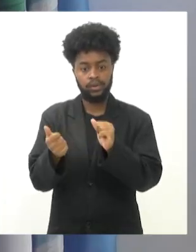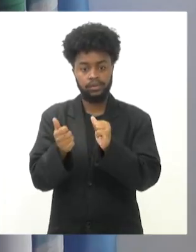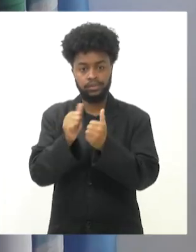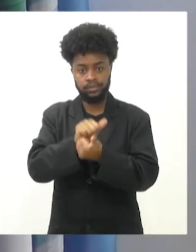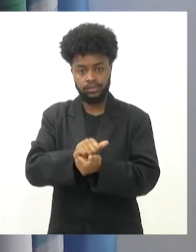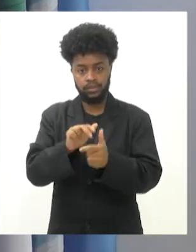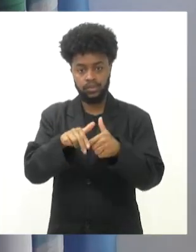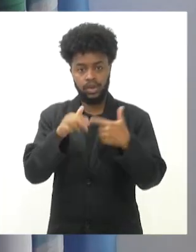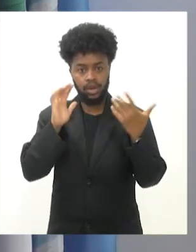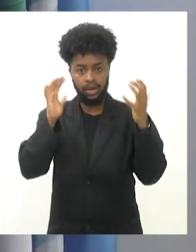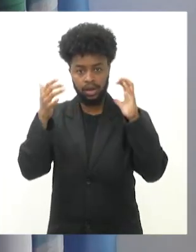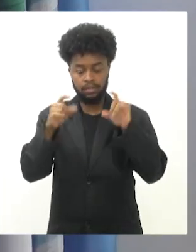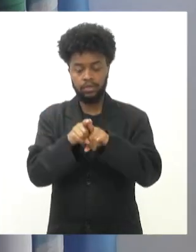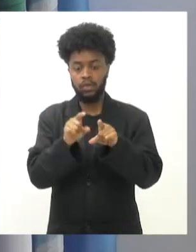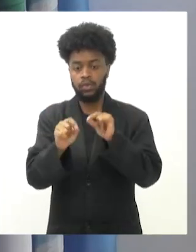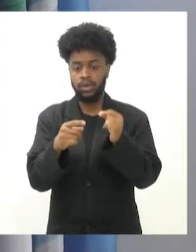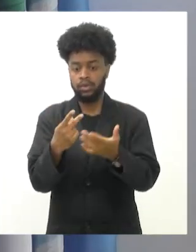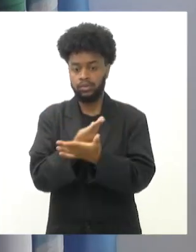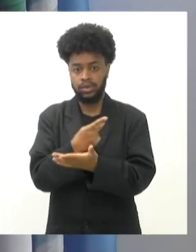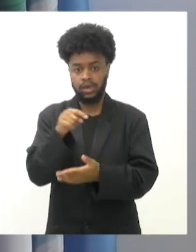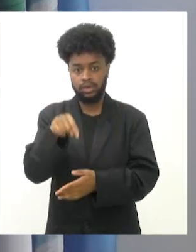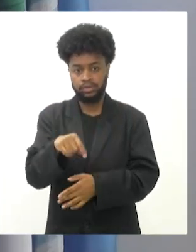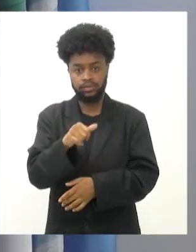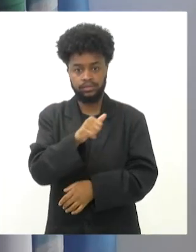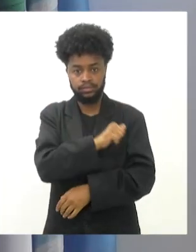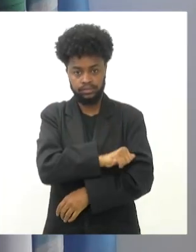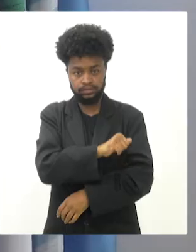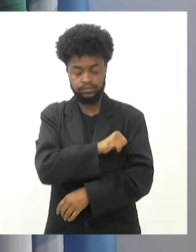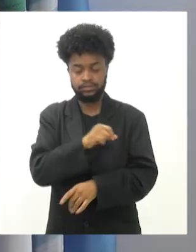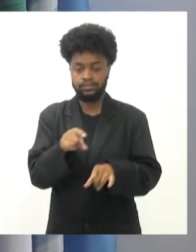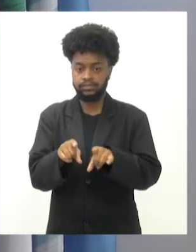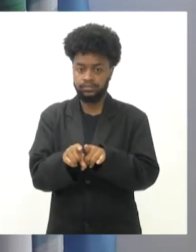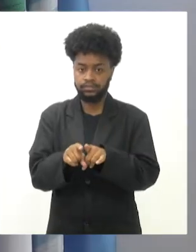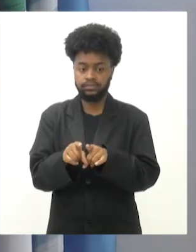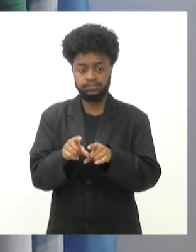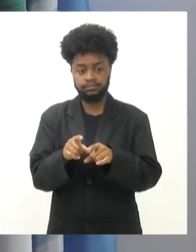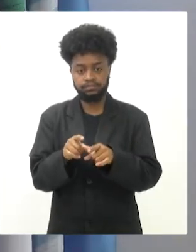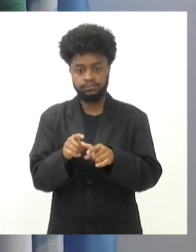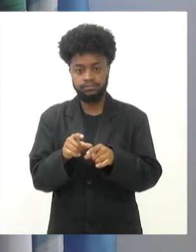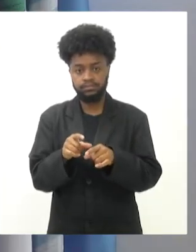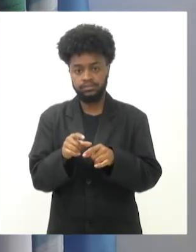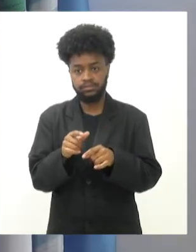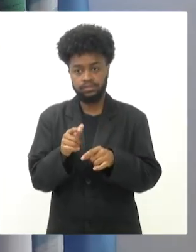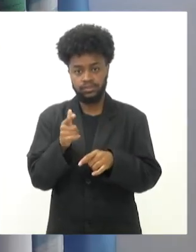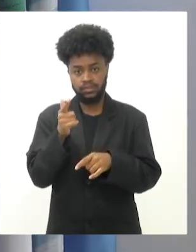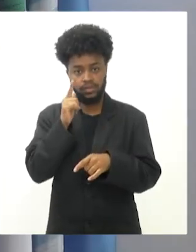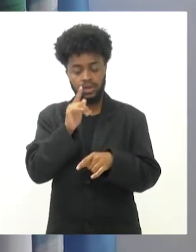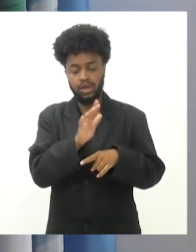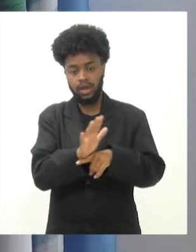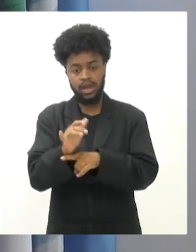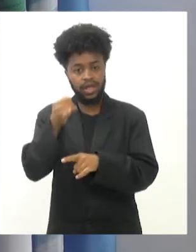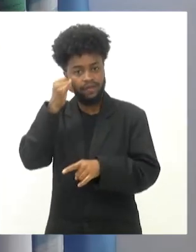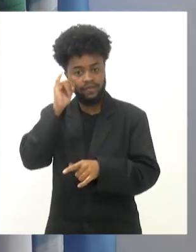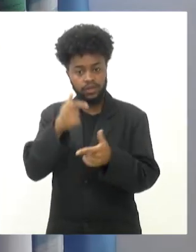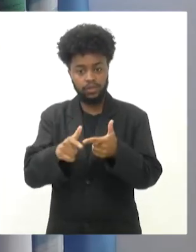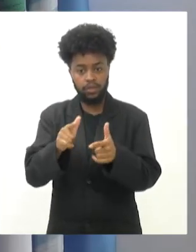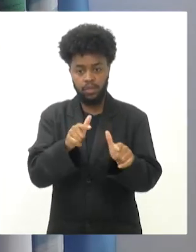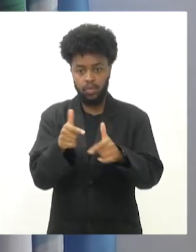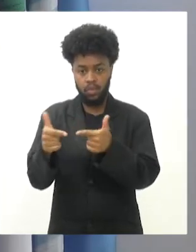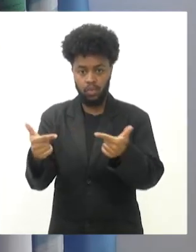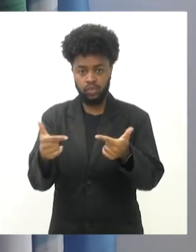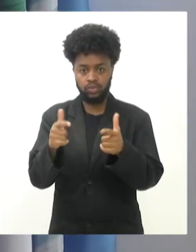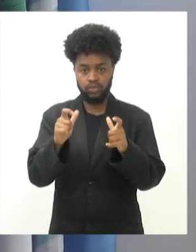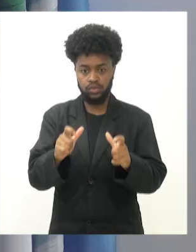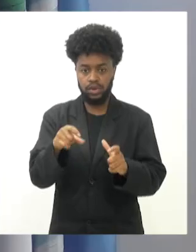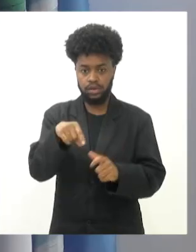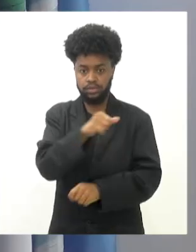da realidade meteorológica do Rio de Janeiro, a gente vai acabar também contribuindo, culminar por contribuir para a prevenção em outras cidades e outras regiões do